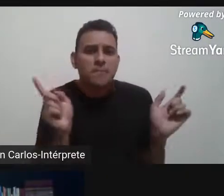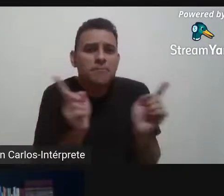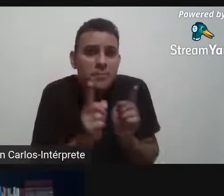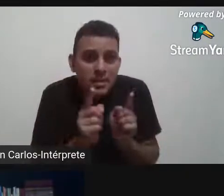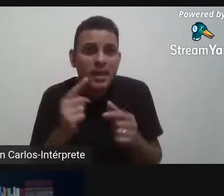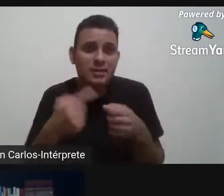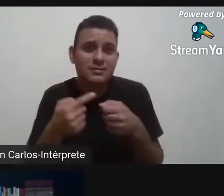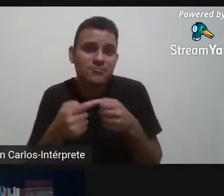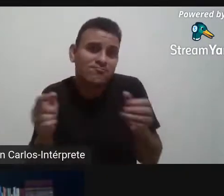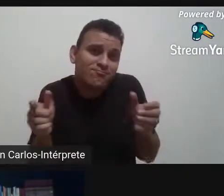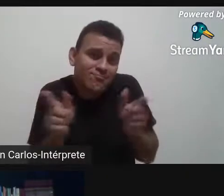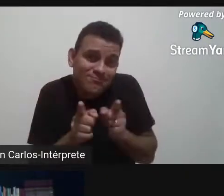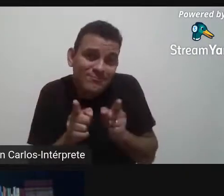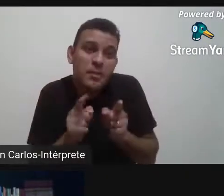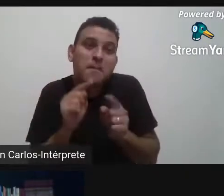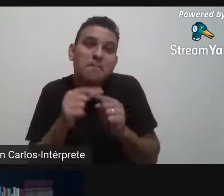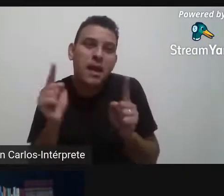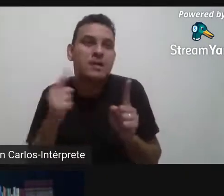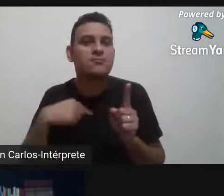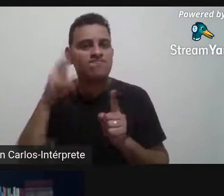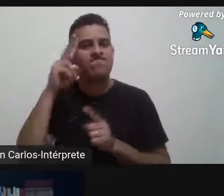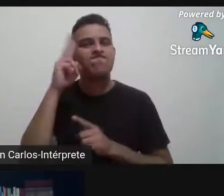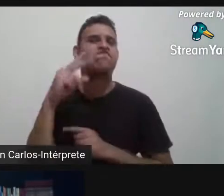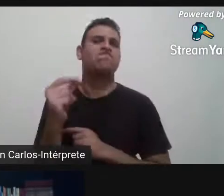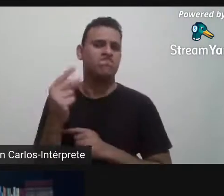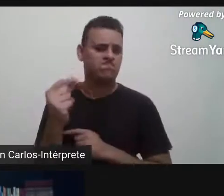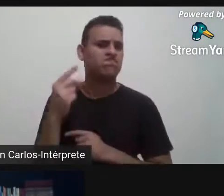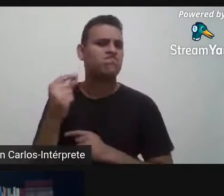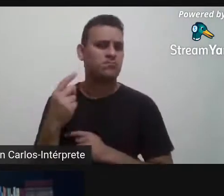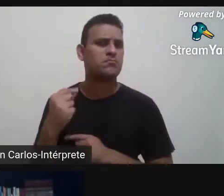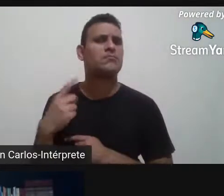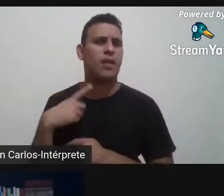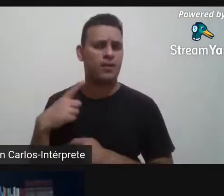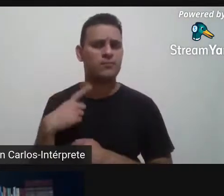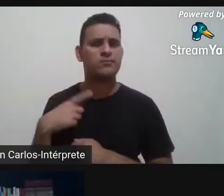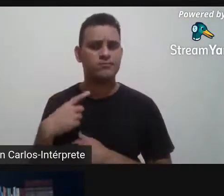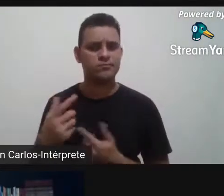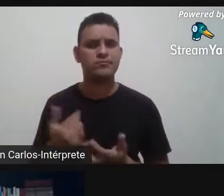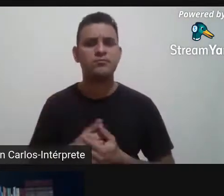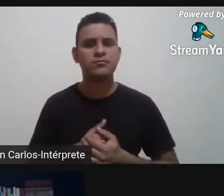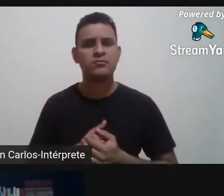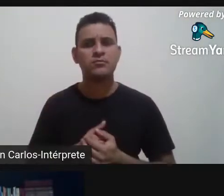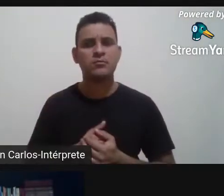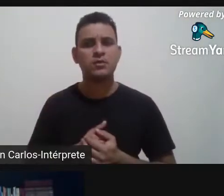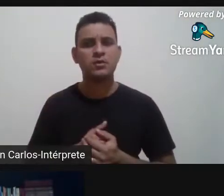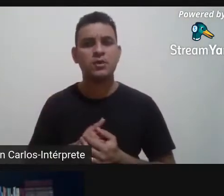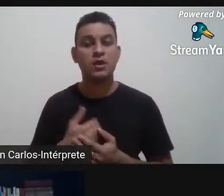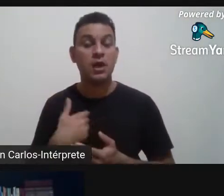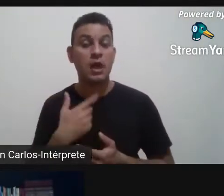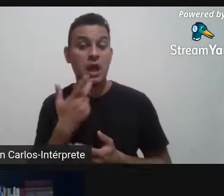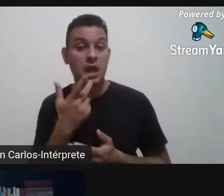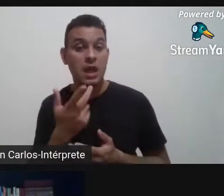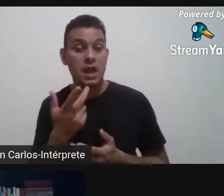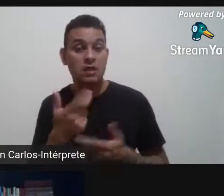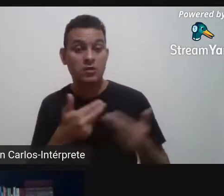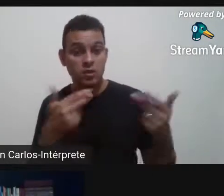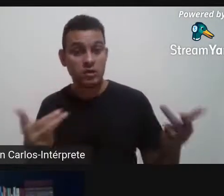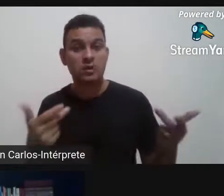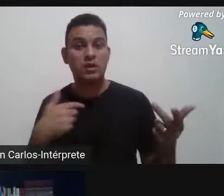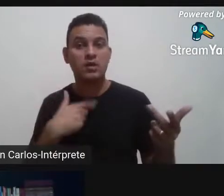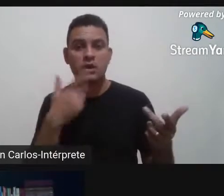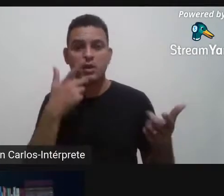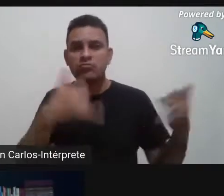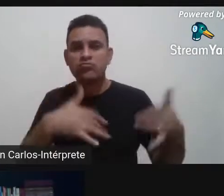pequena. E uma das coisas que nós temos ouvido muito, secretário, na atual situação